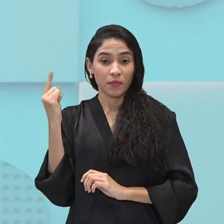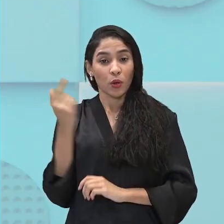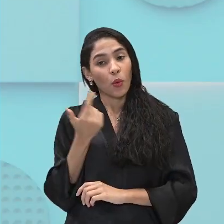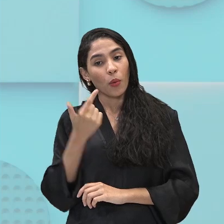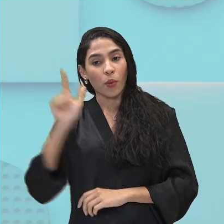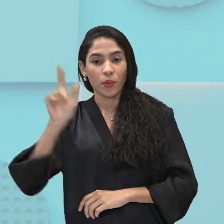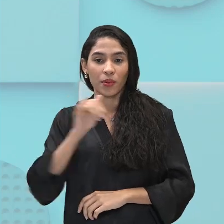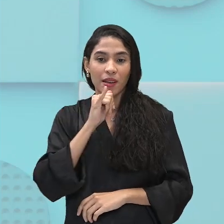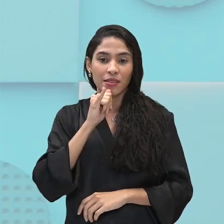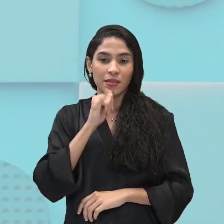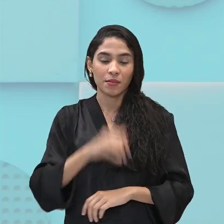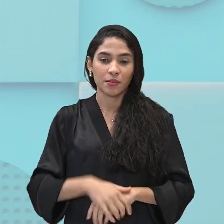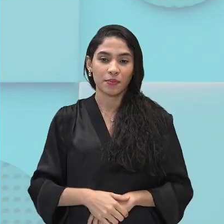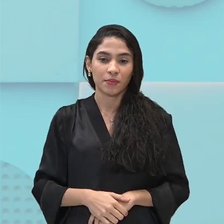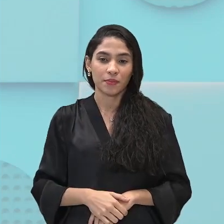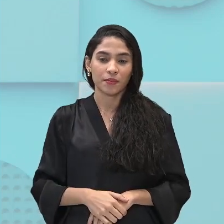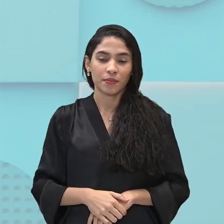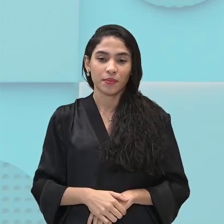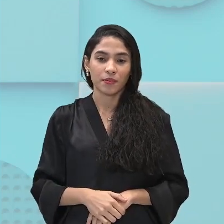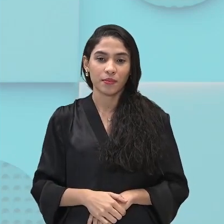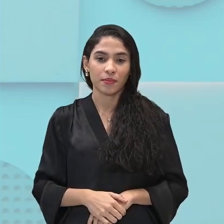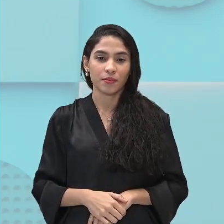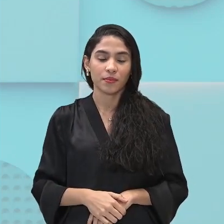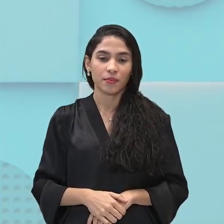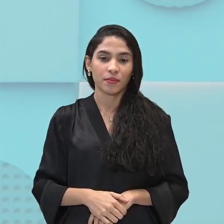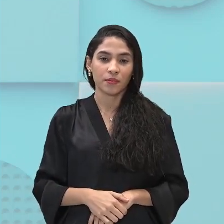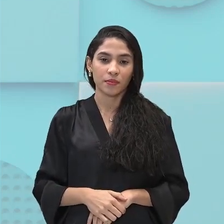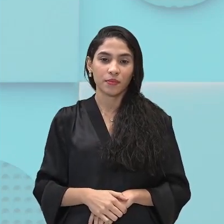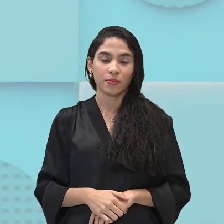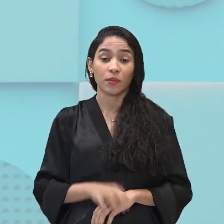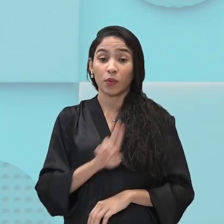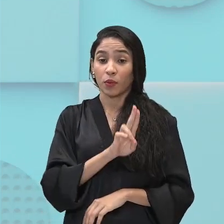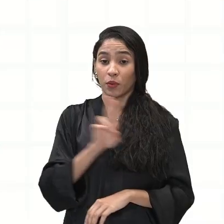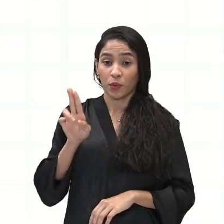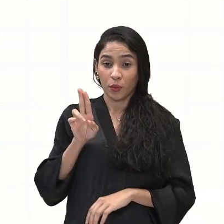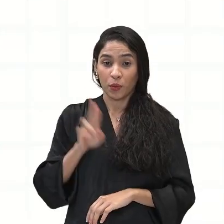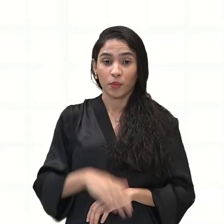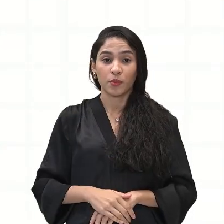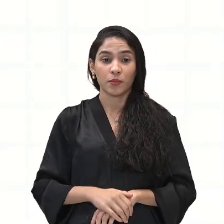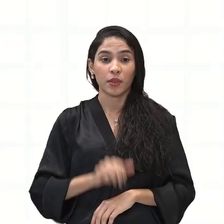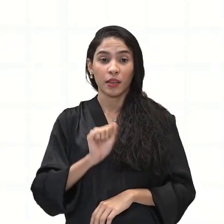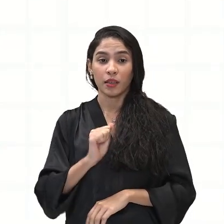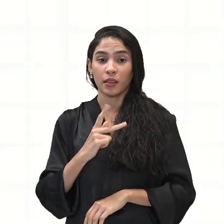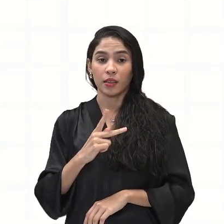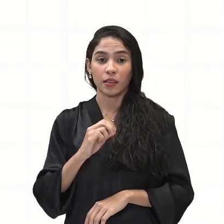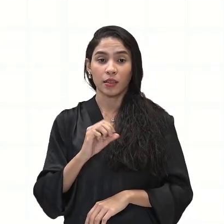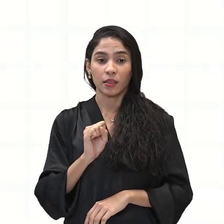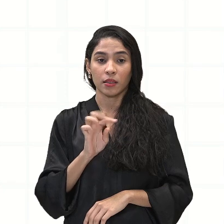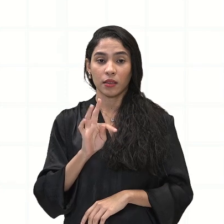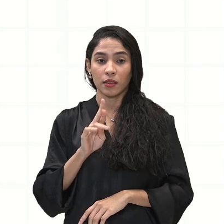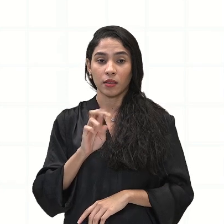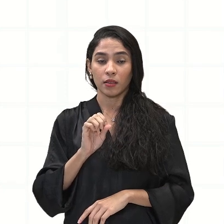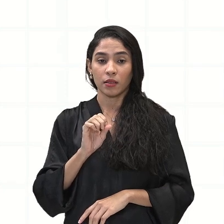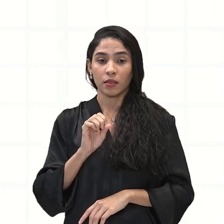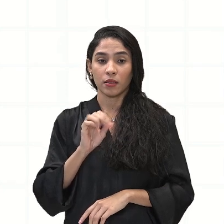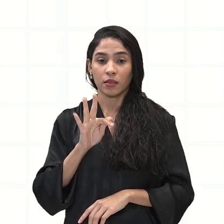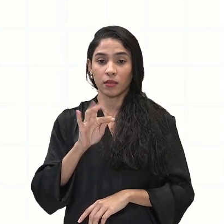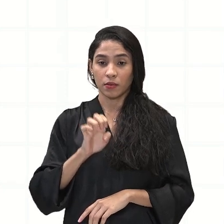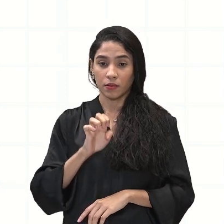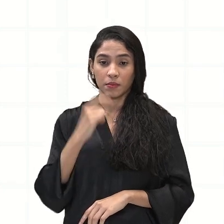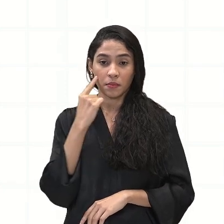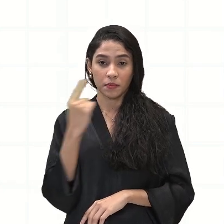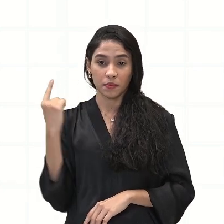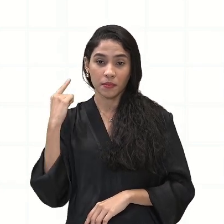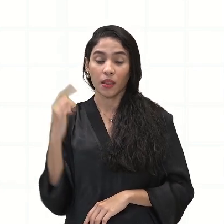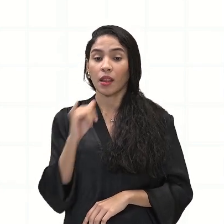adiante, temos outra figura de linguagem que se chama apóstrofe. Observem aí